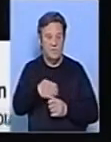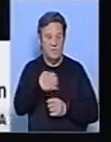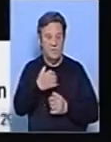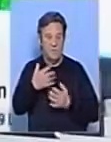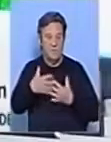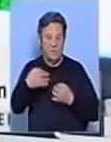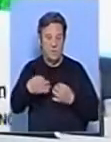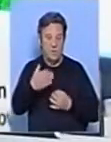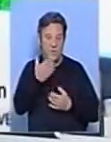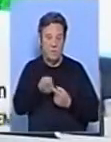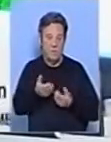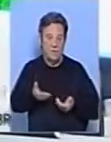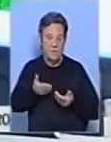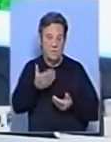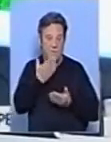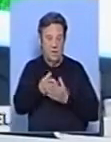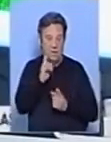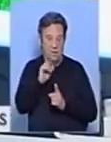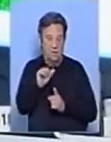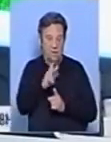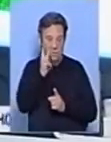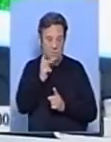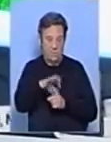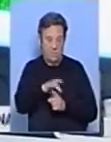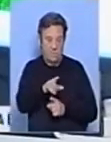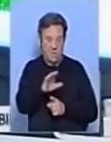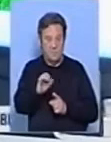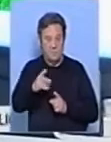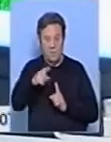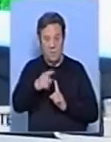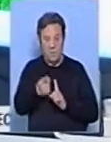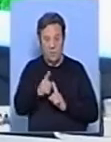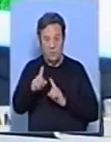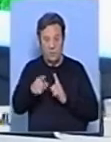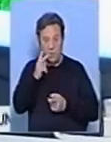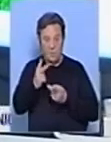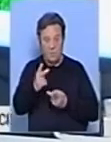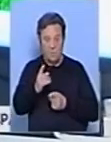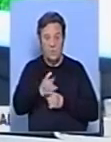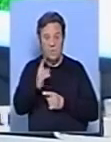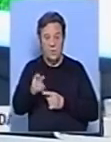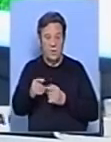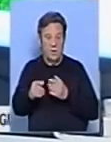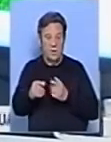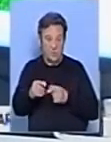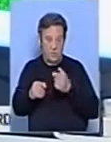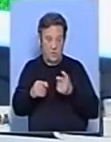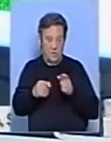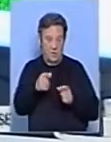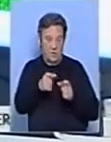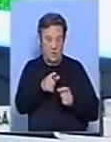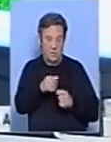motores, aliviam, dão qualidade de vida aos doentes. Mas isto nos primeiros anos após o diagnóstico. Porquê? Porque eles